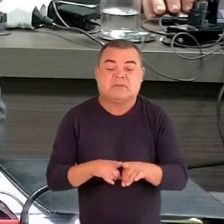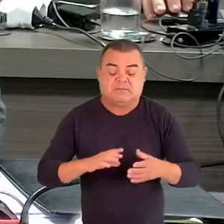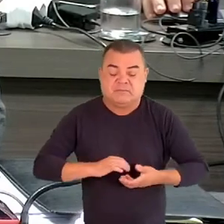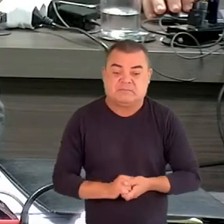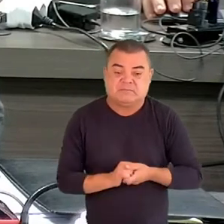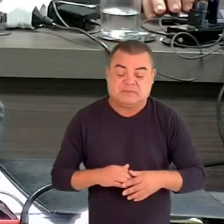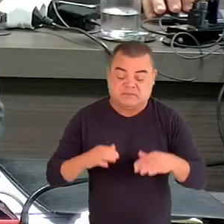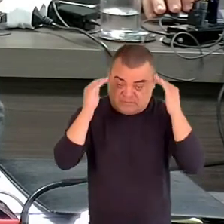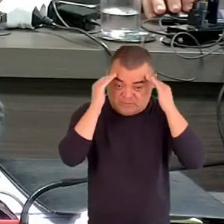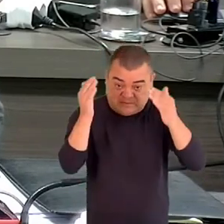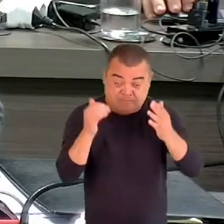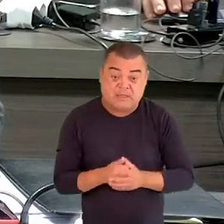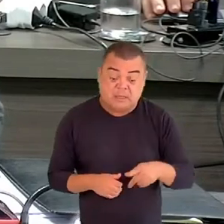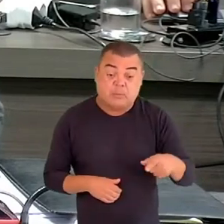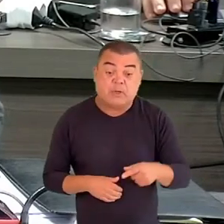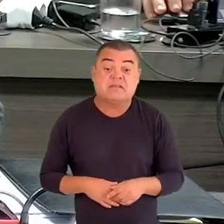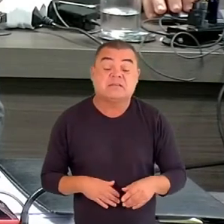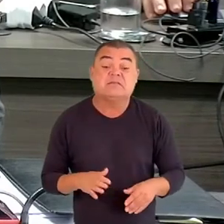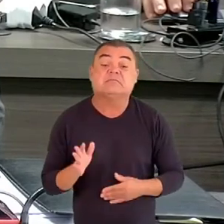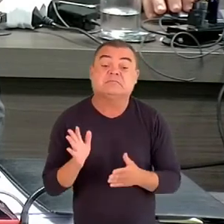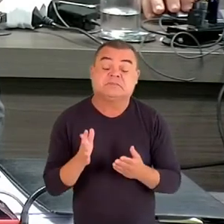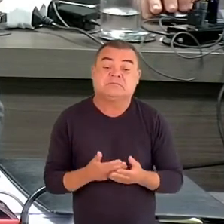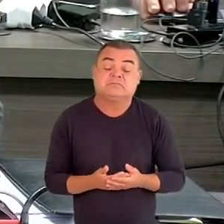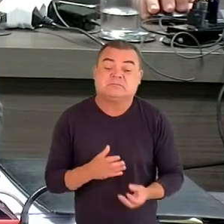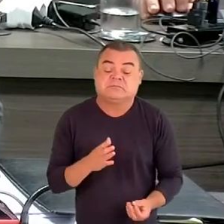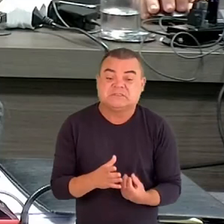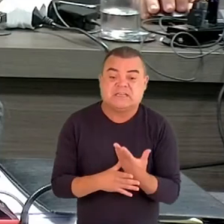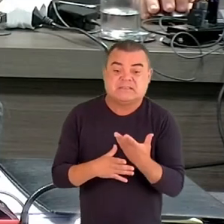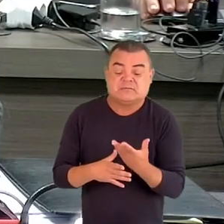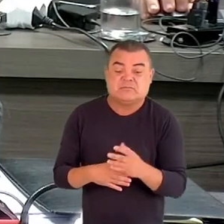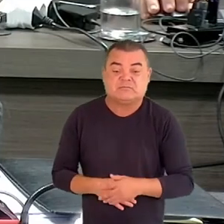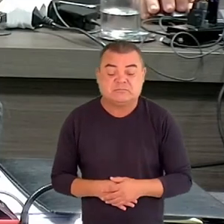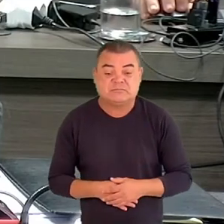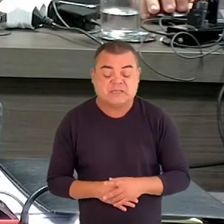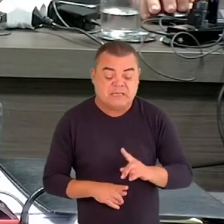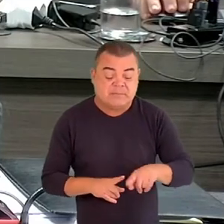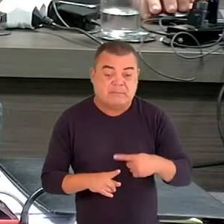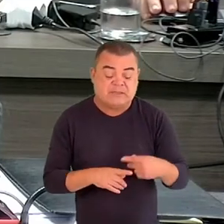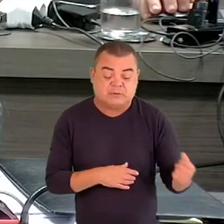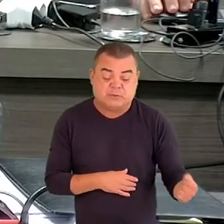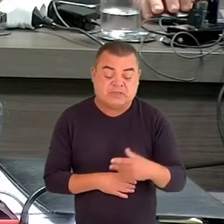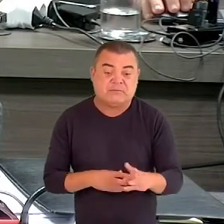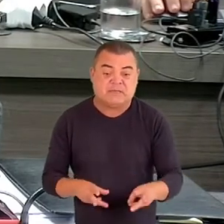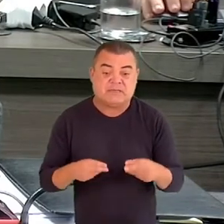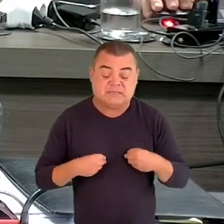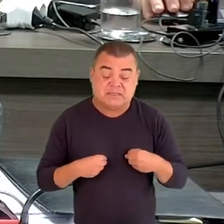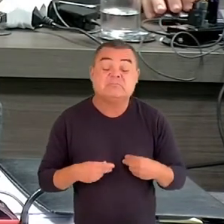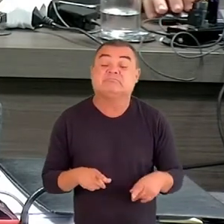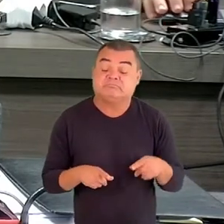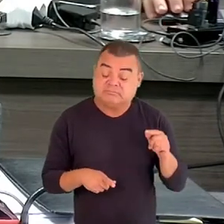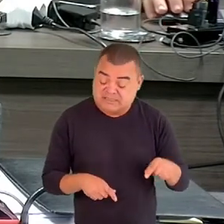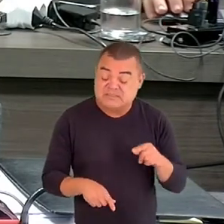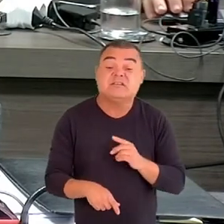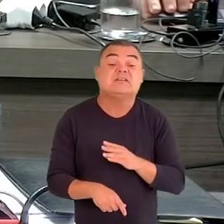Vossa Excelência por essa proposição, por essa moção, mais do que merecida, mais do que pertinente nesse momento. E o